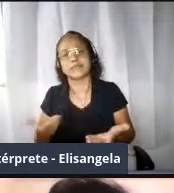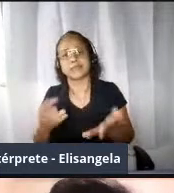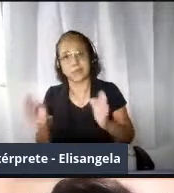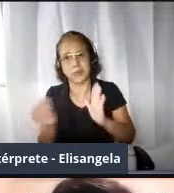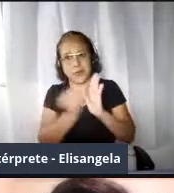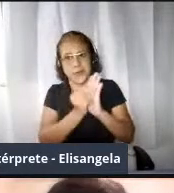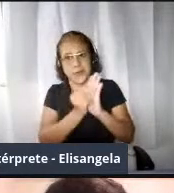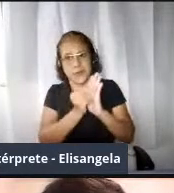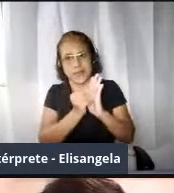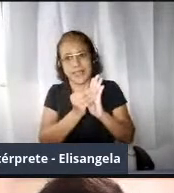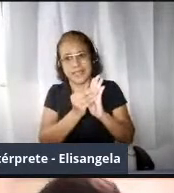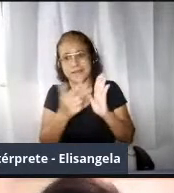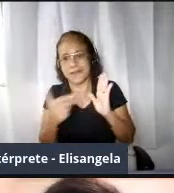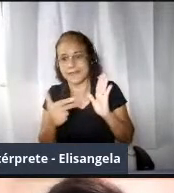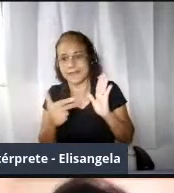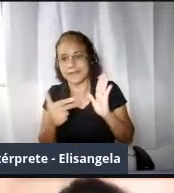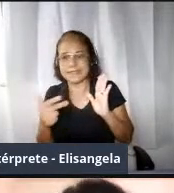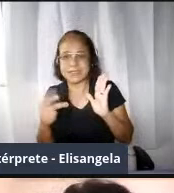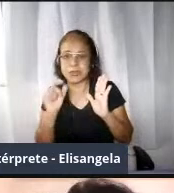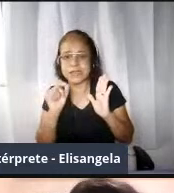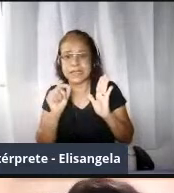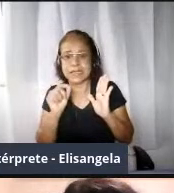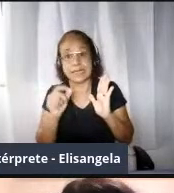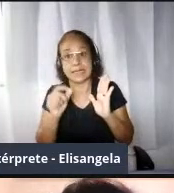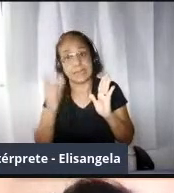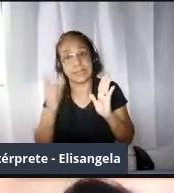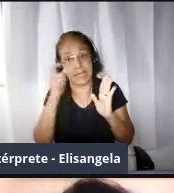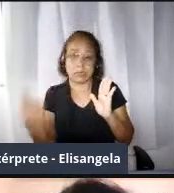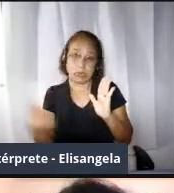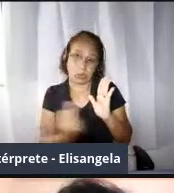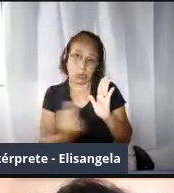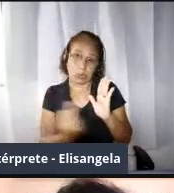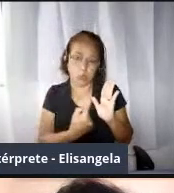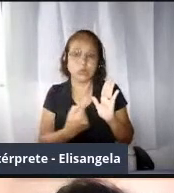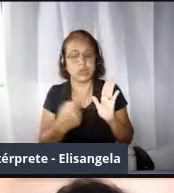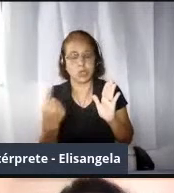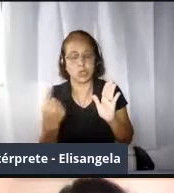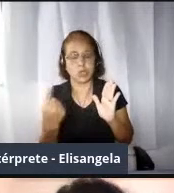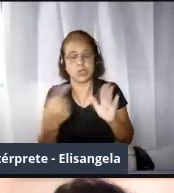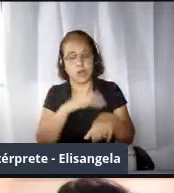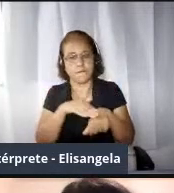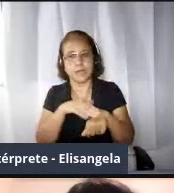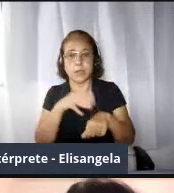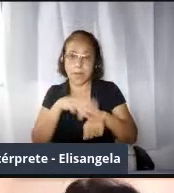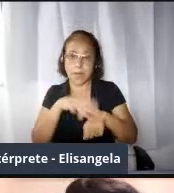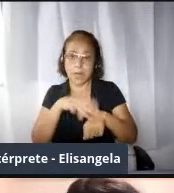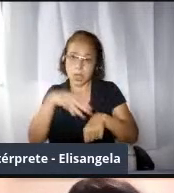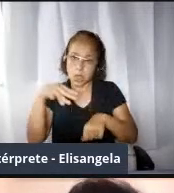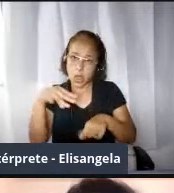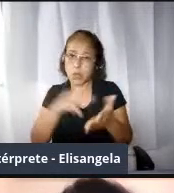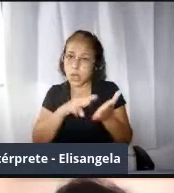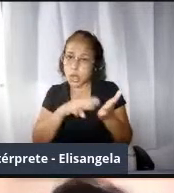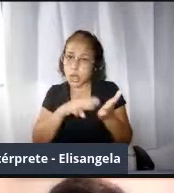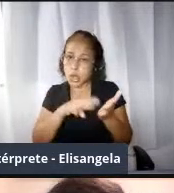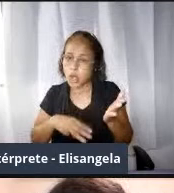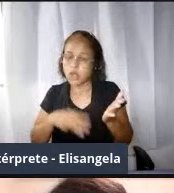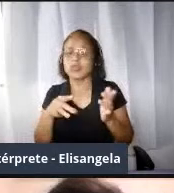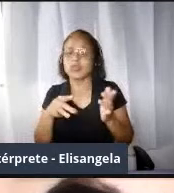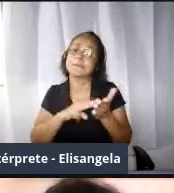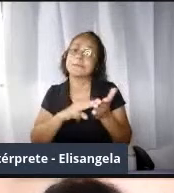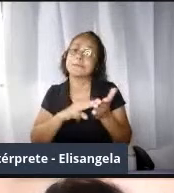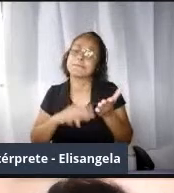ver com a nossa conversa, de história da educação, metodologia do ensino de história, educação em relações raciais, uma série de